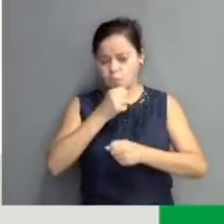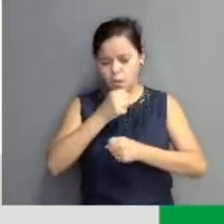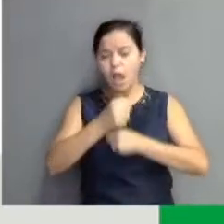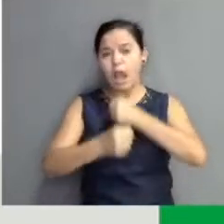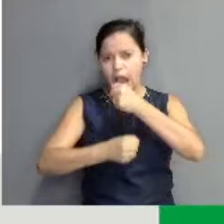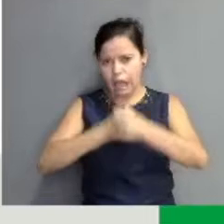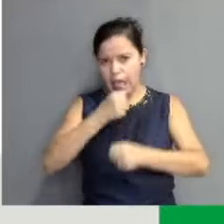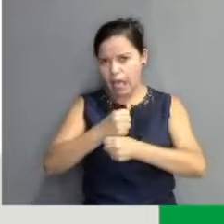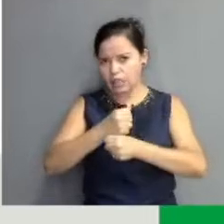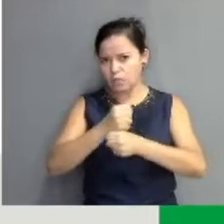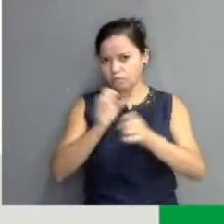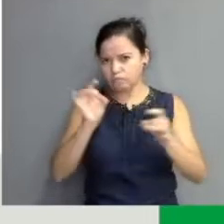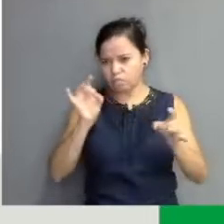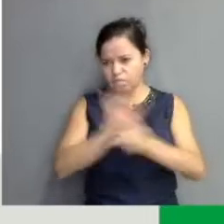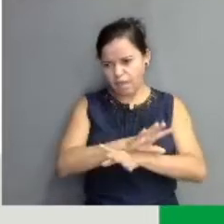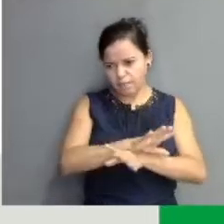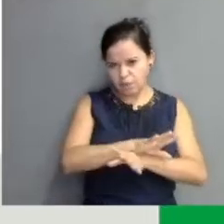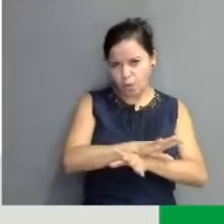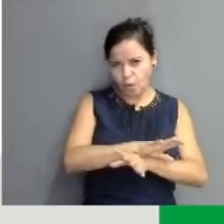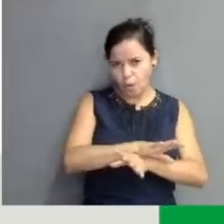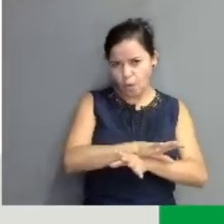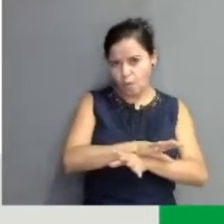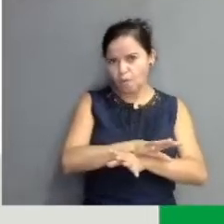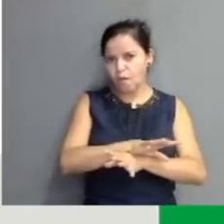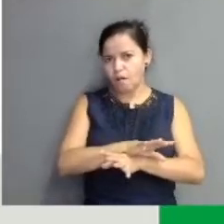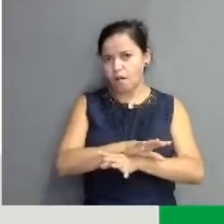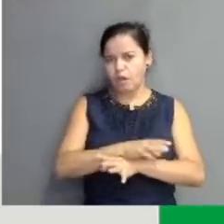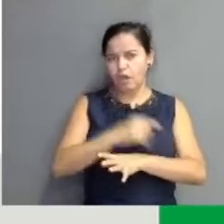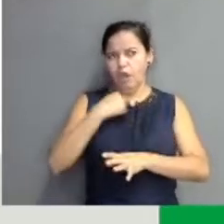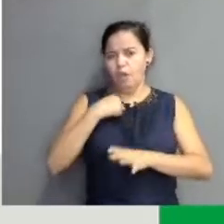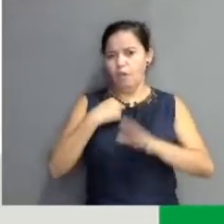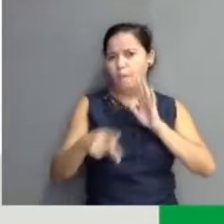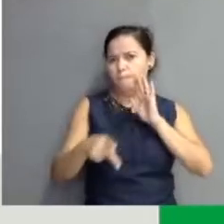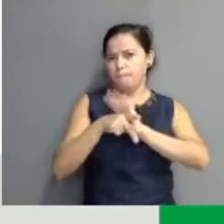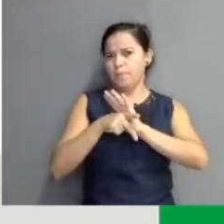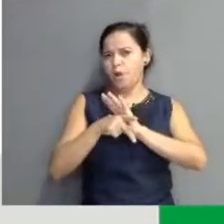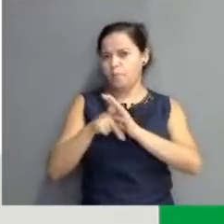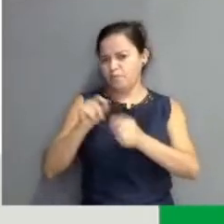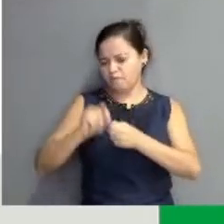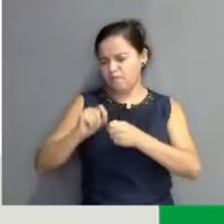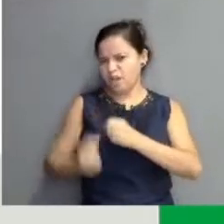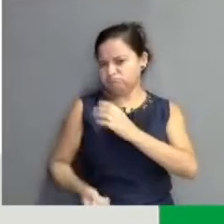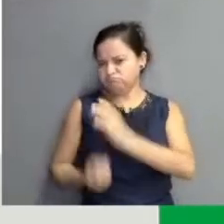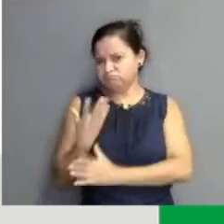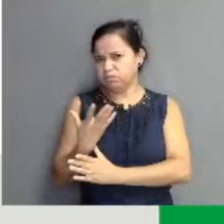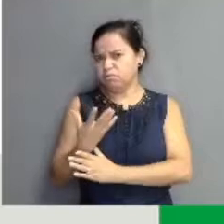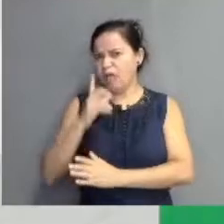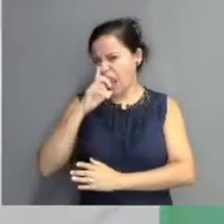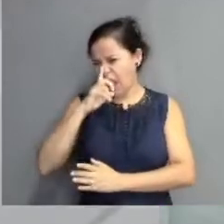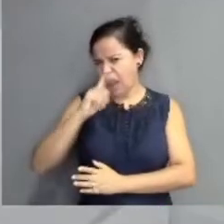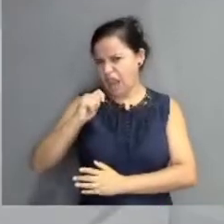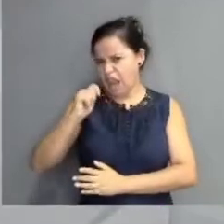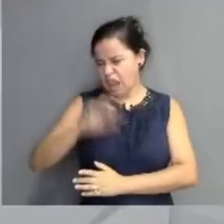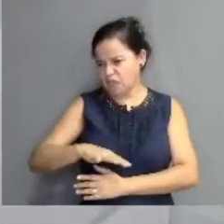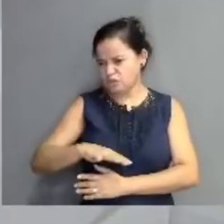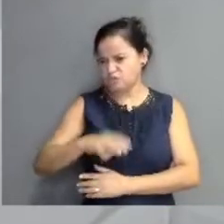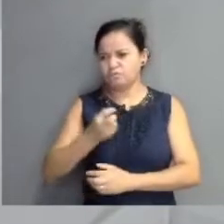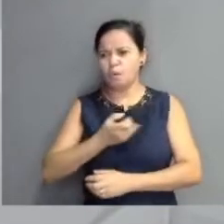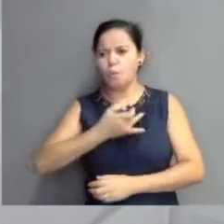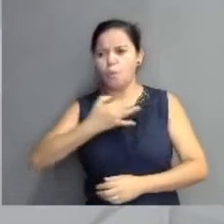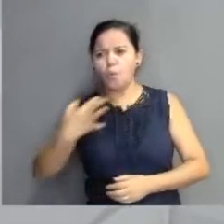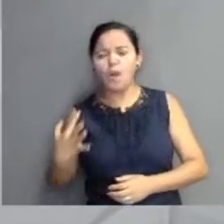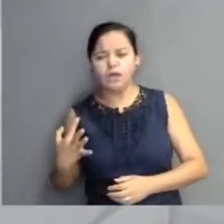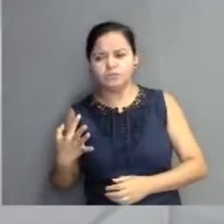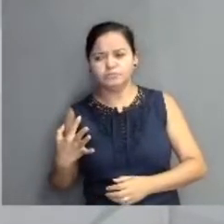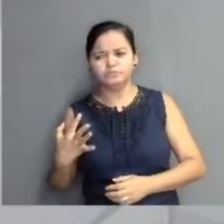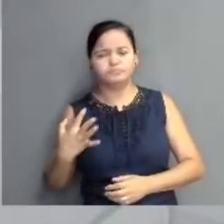são produzidos entre 365 quilos por pessoa até 378. Vai variar muito da